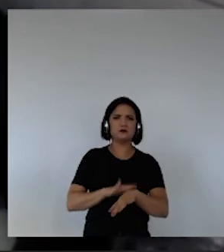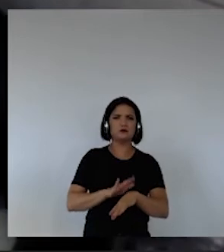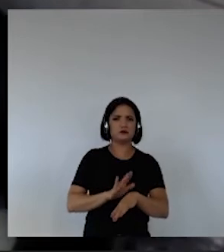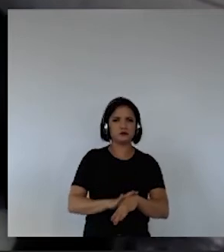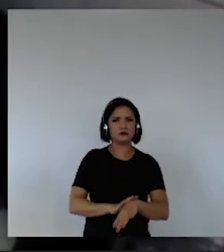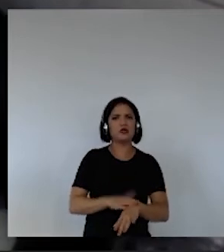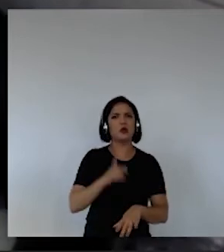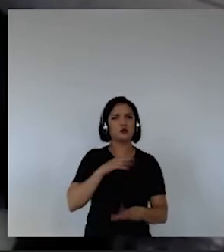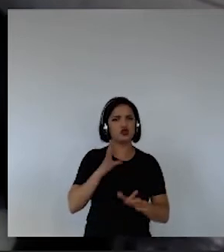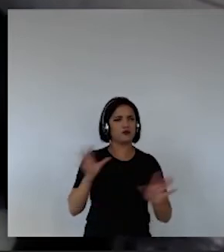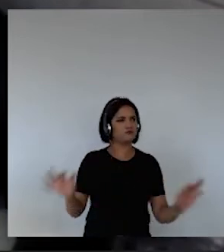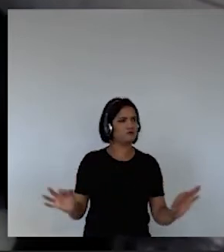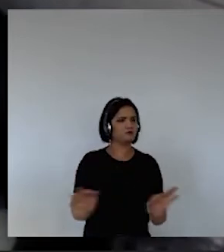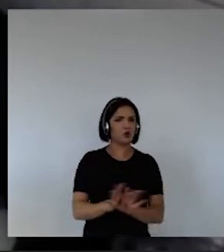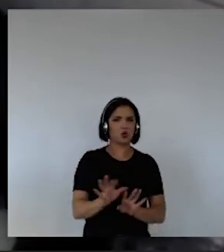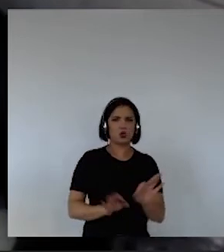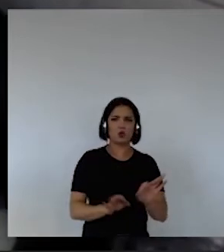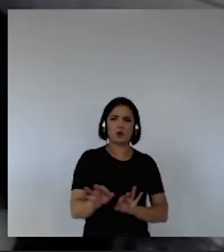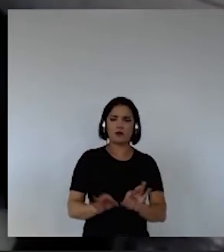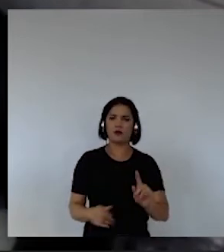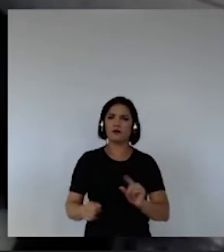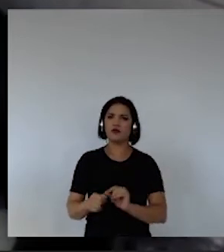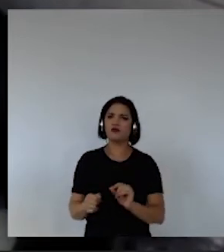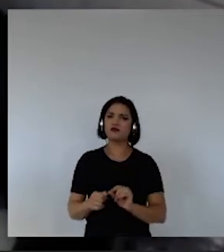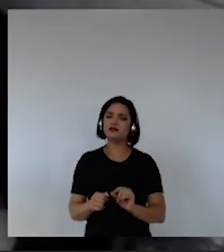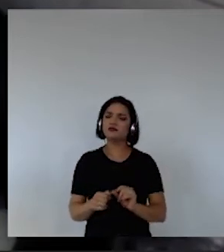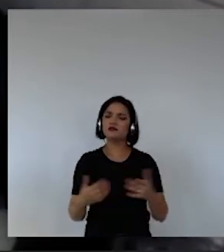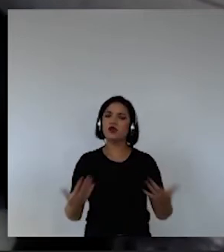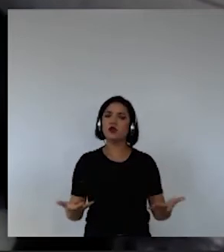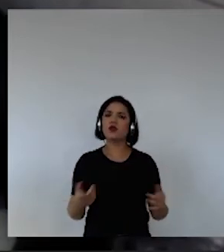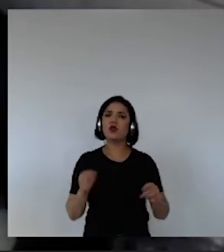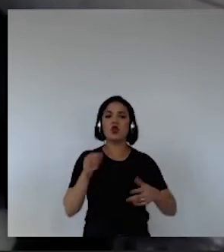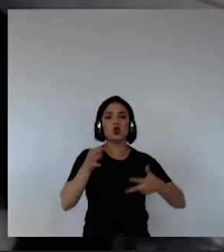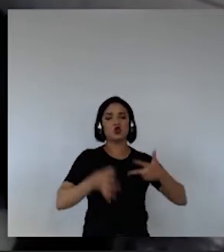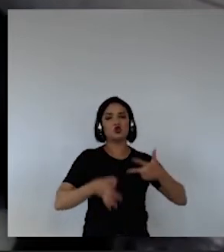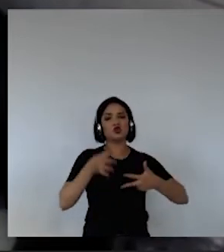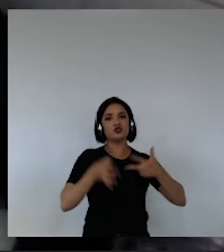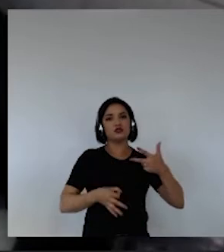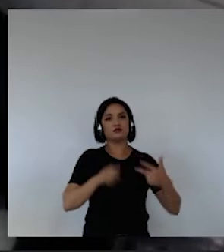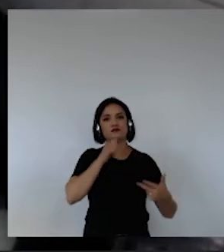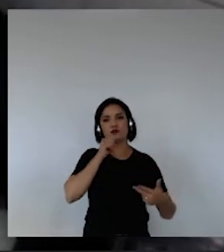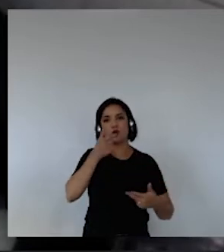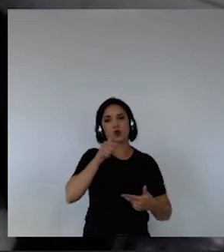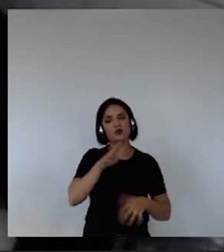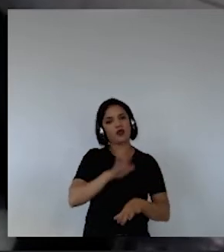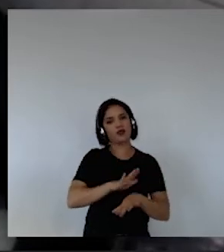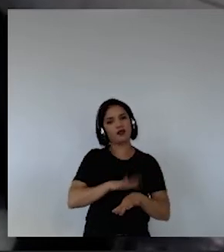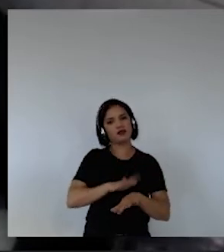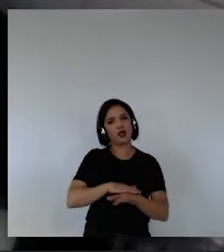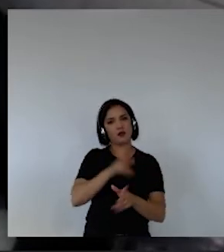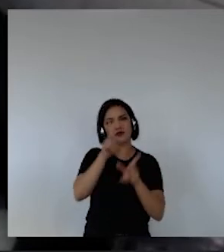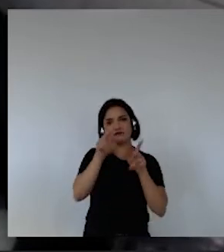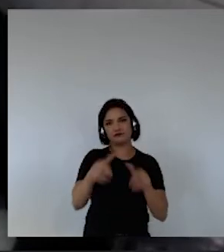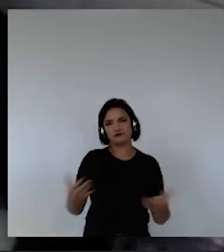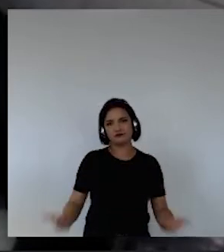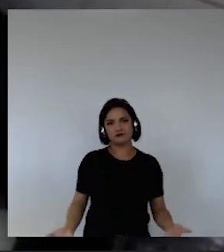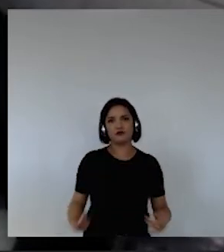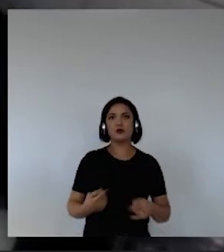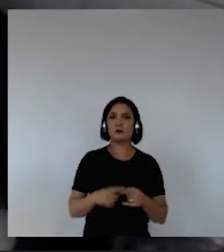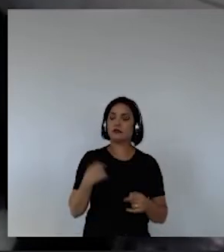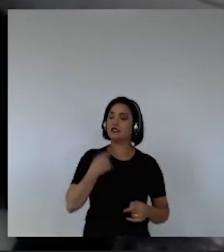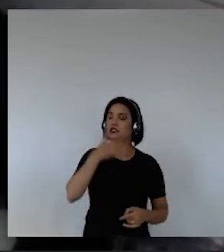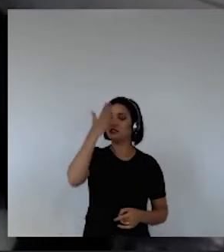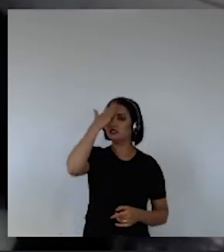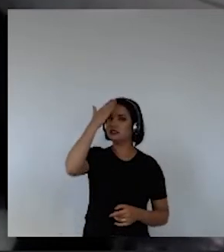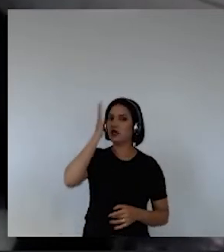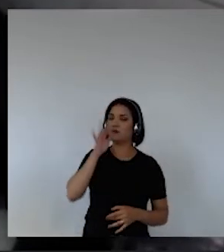estão ali prontos para isso, ao passo que, eventualmente, o judiciário não terá o mesmo tempo. Porque nós sabemos muito